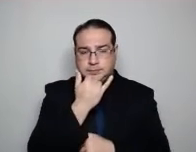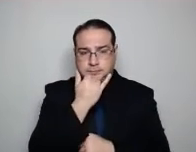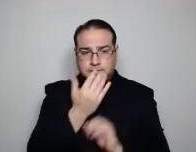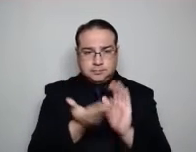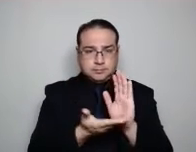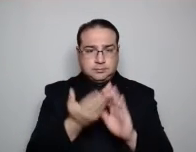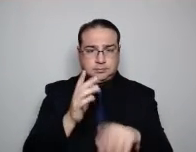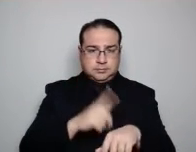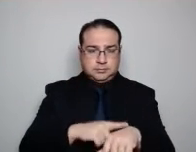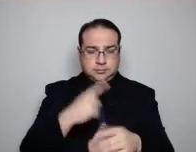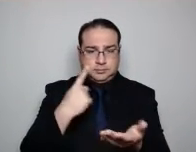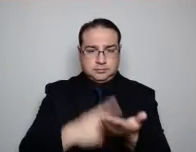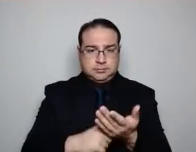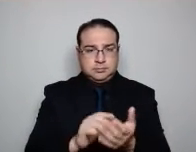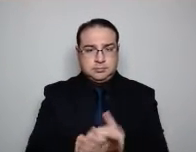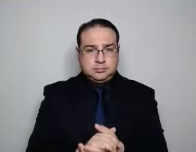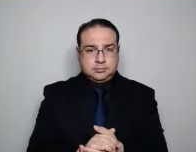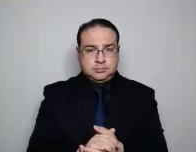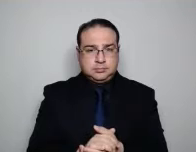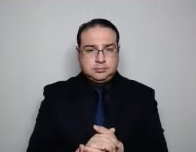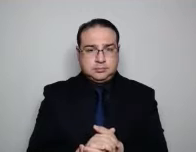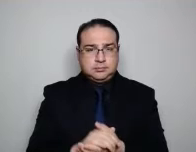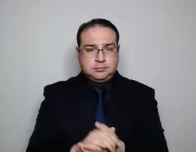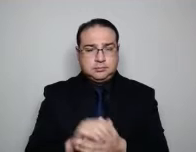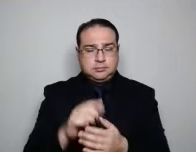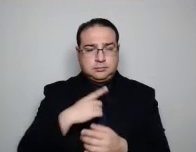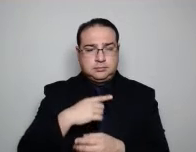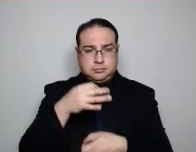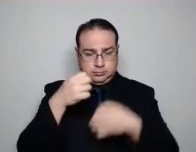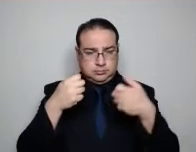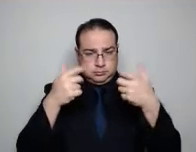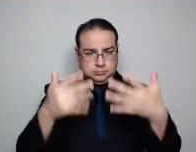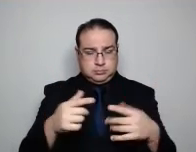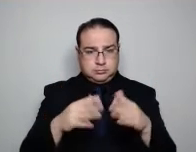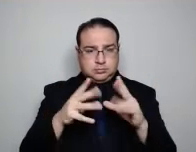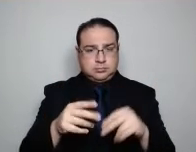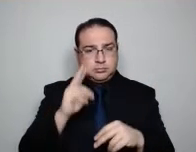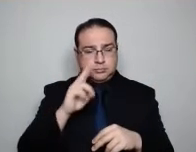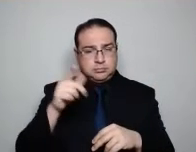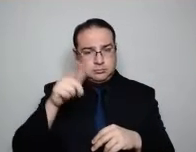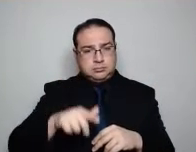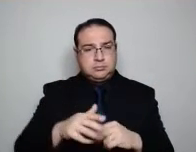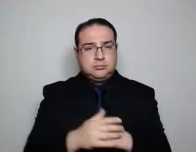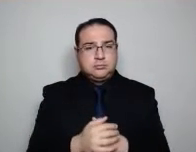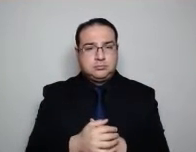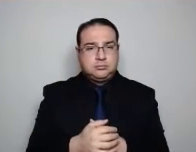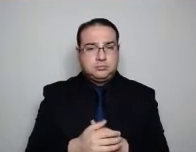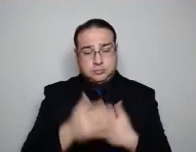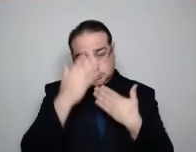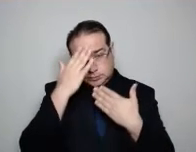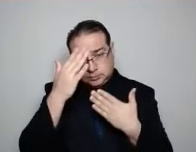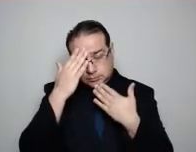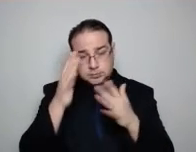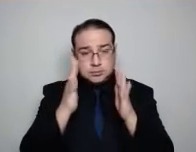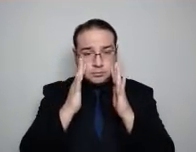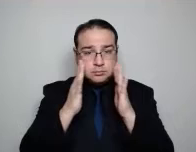eu prometi, mas essas são as minhas considerações. Eu peço que revejam isso. Tá? E muito obrigado pela atenção. Muito bom dia a